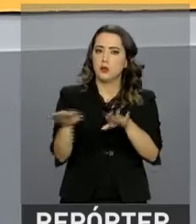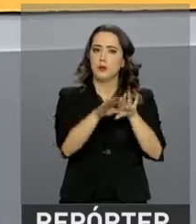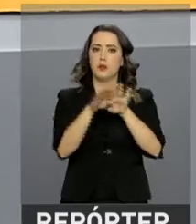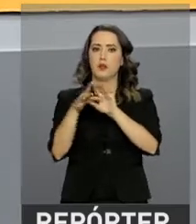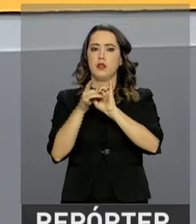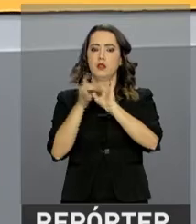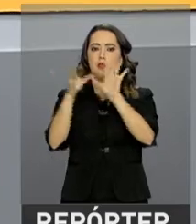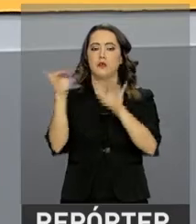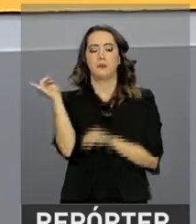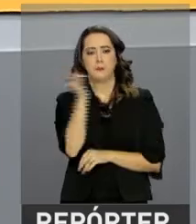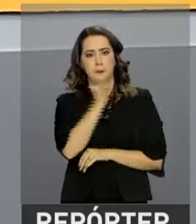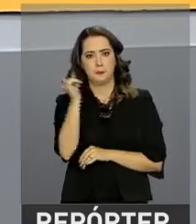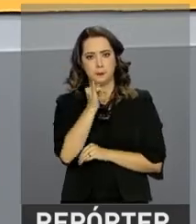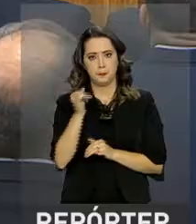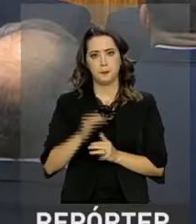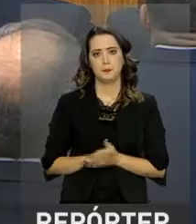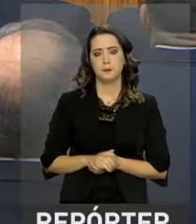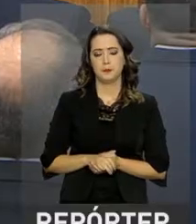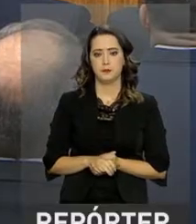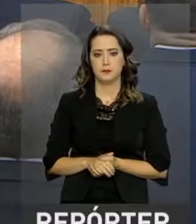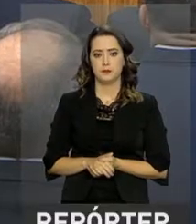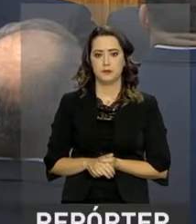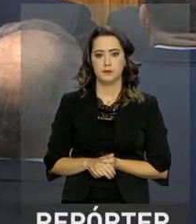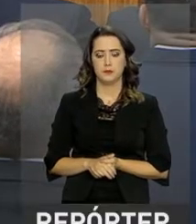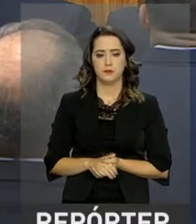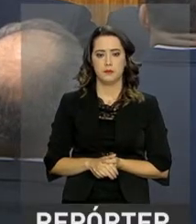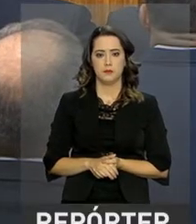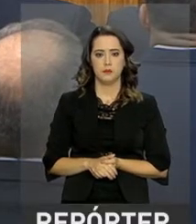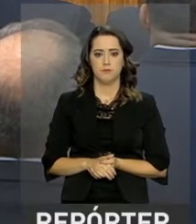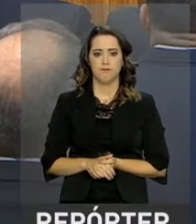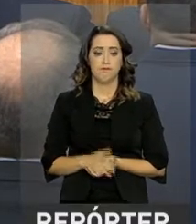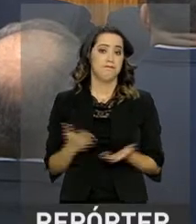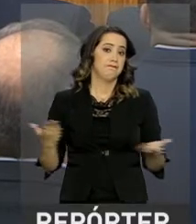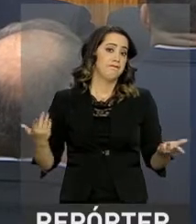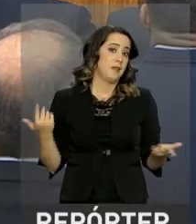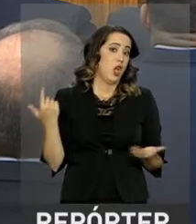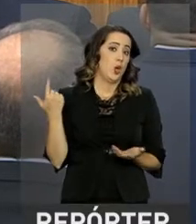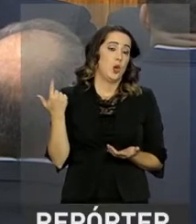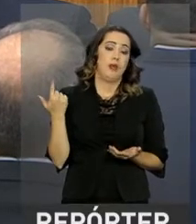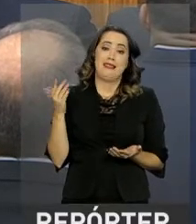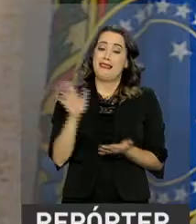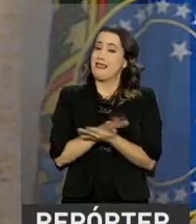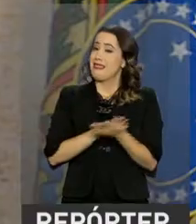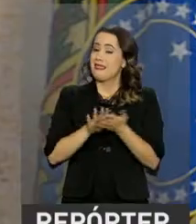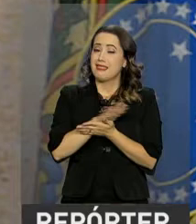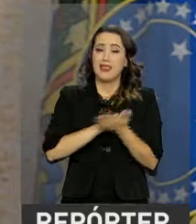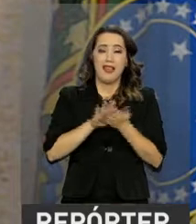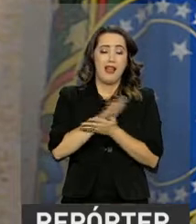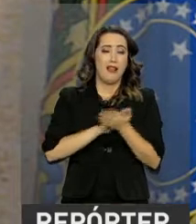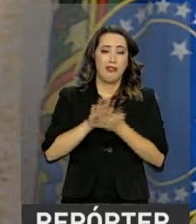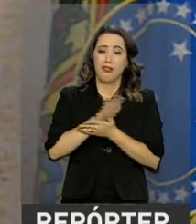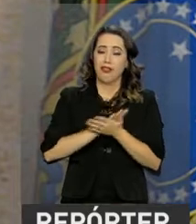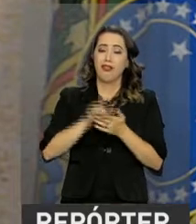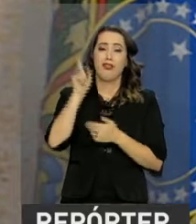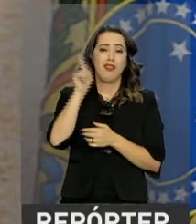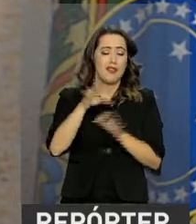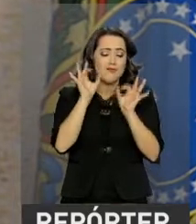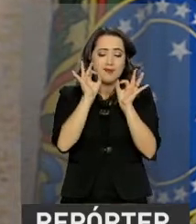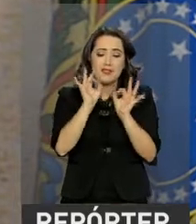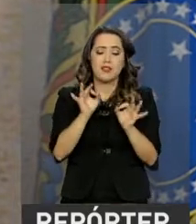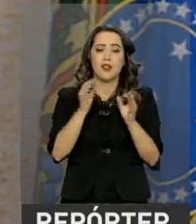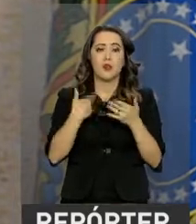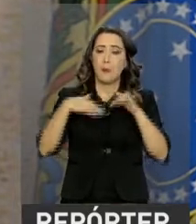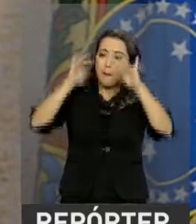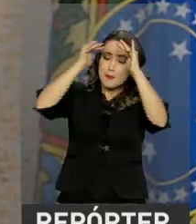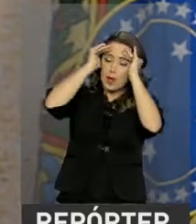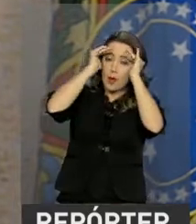liberdade a itália não há uma homenagem alguma que possa ou seja bastante para exaltar